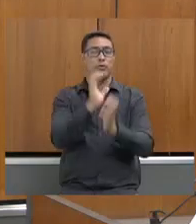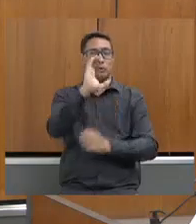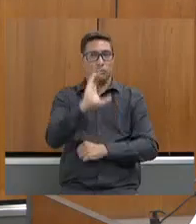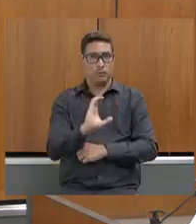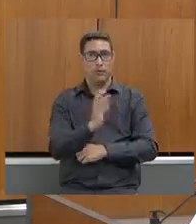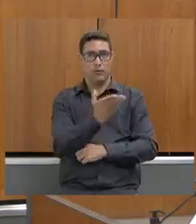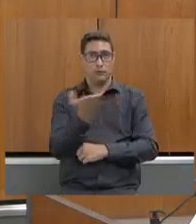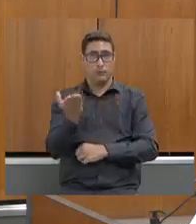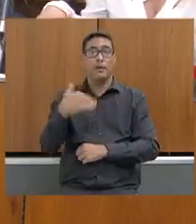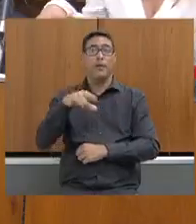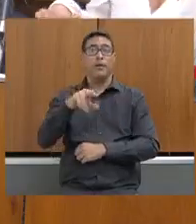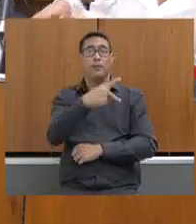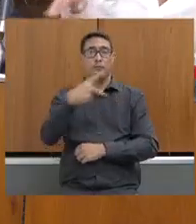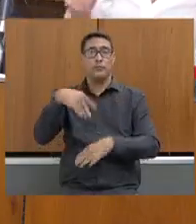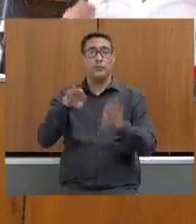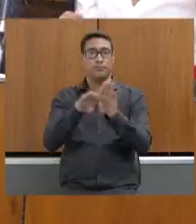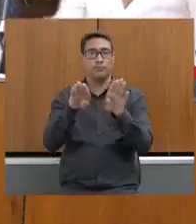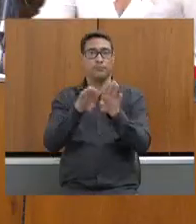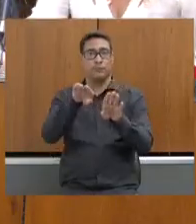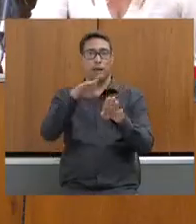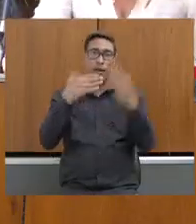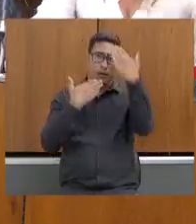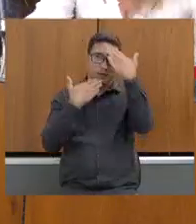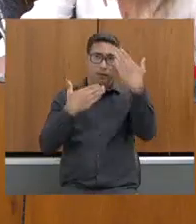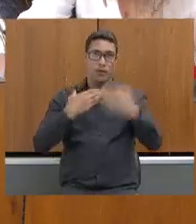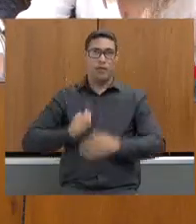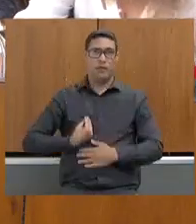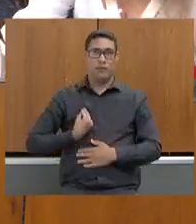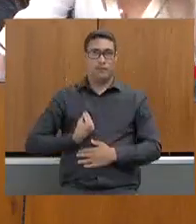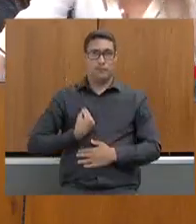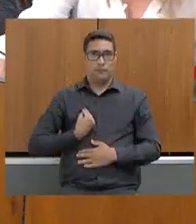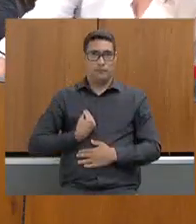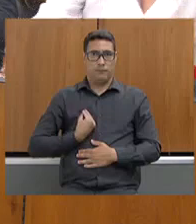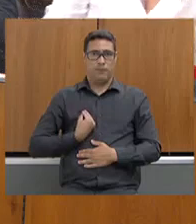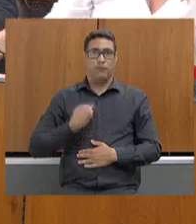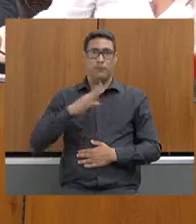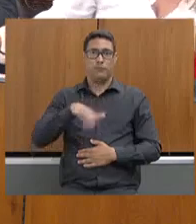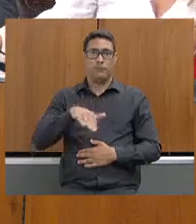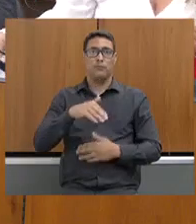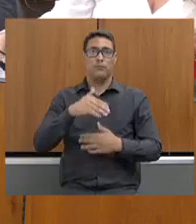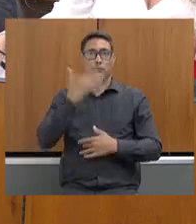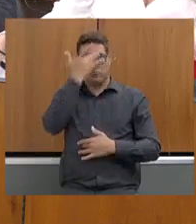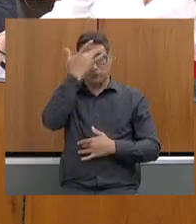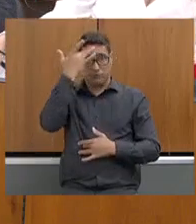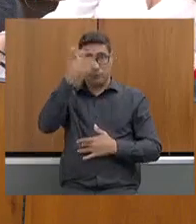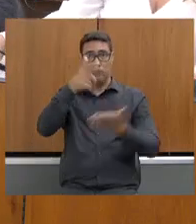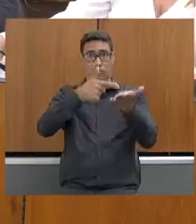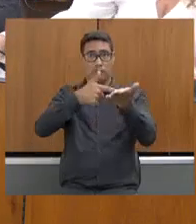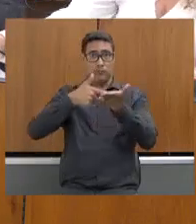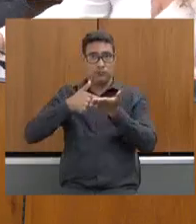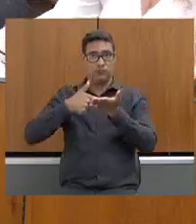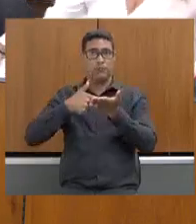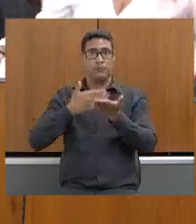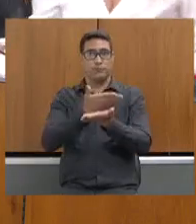presidência registra e agradece a presença dos seguintes convidados.